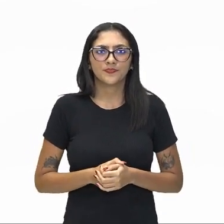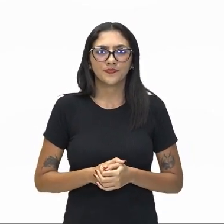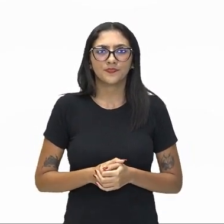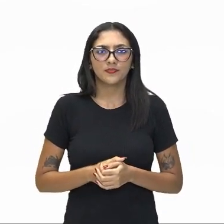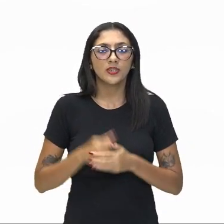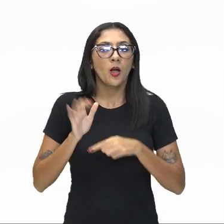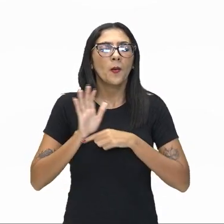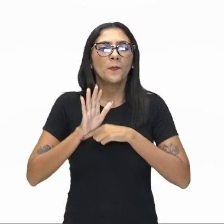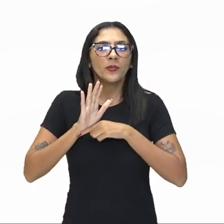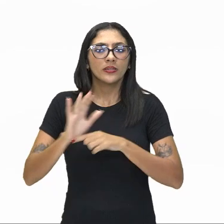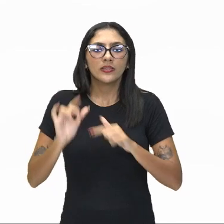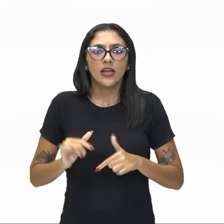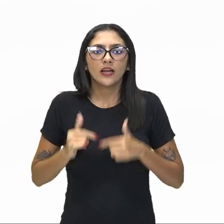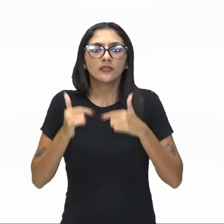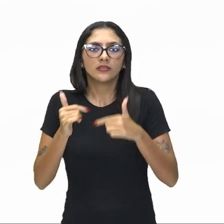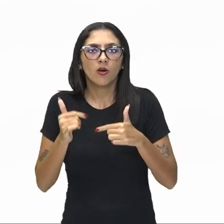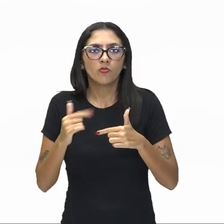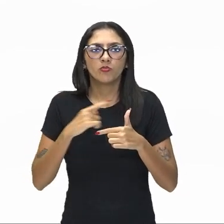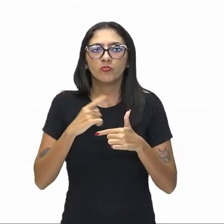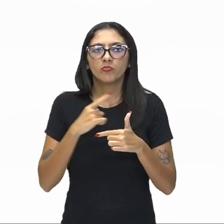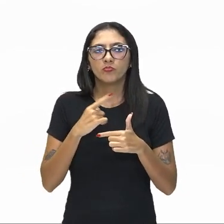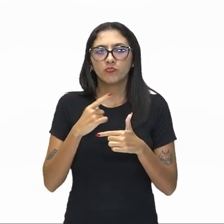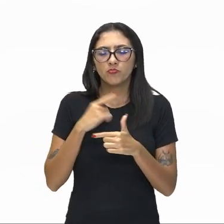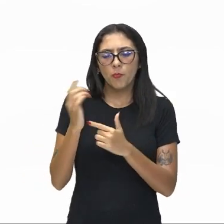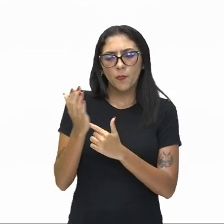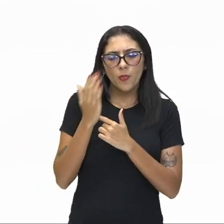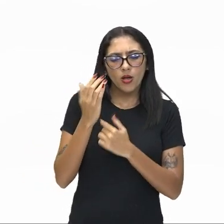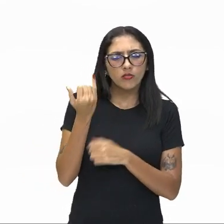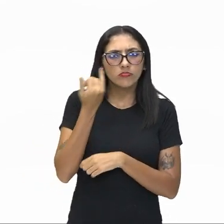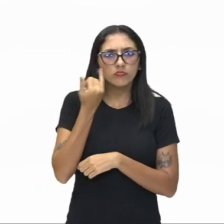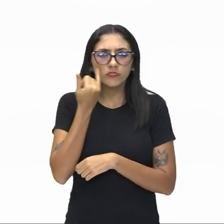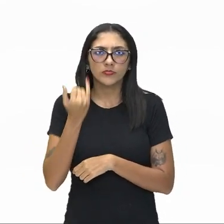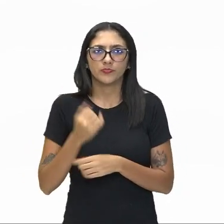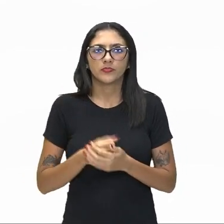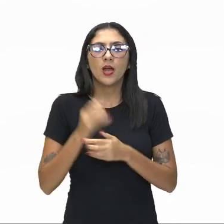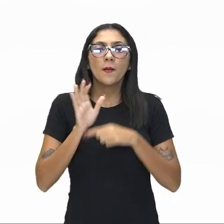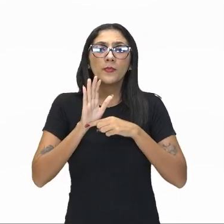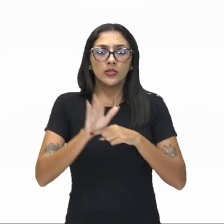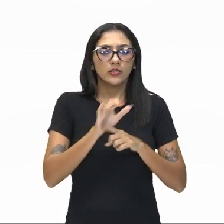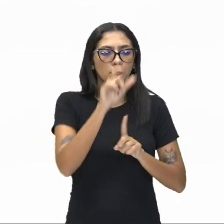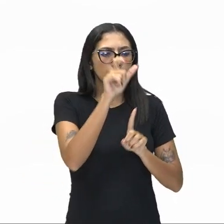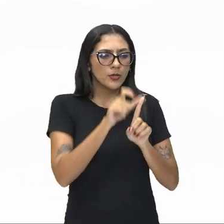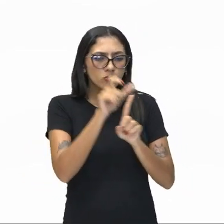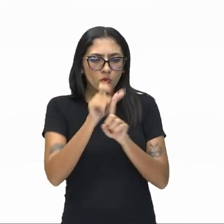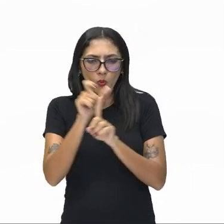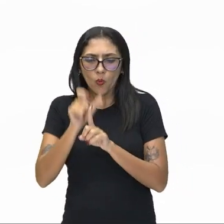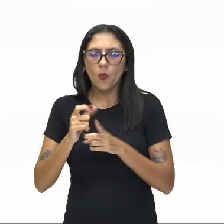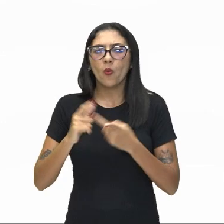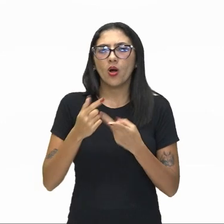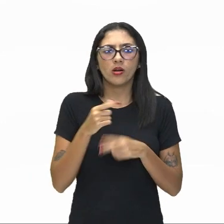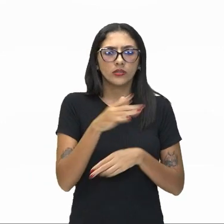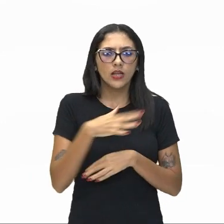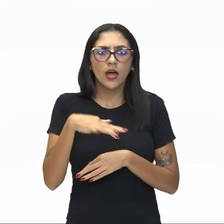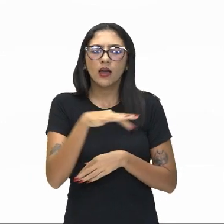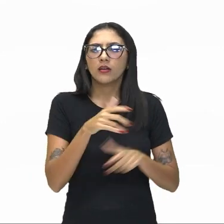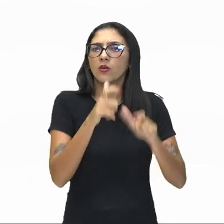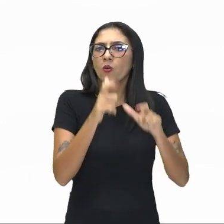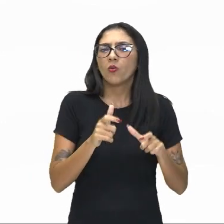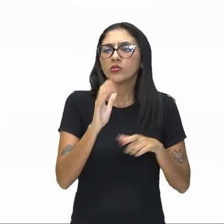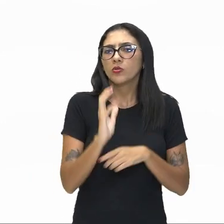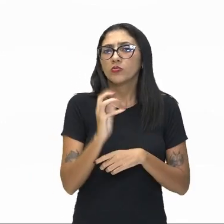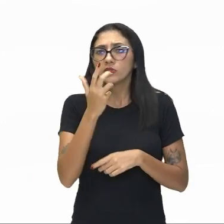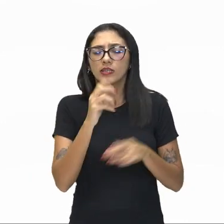Evidencia a situação que dará início à narrativa, apresentando os personagens, o tempo e o espaço, né, descrevendo-os